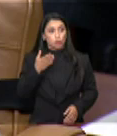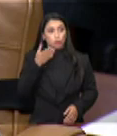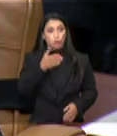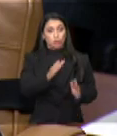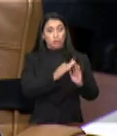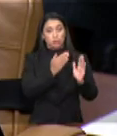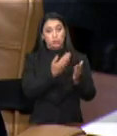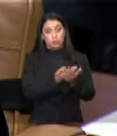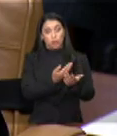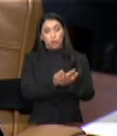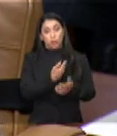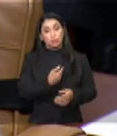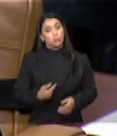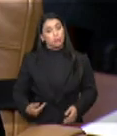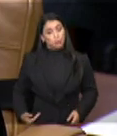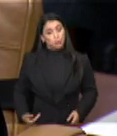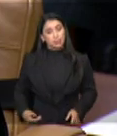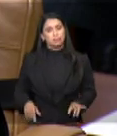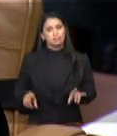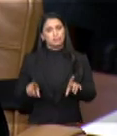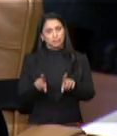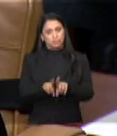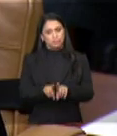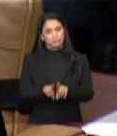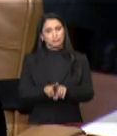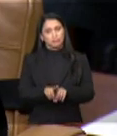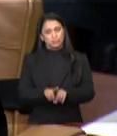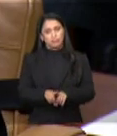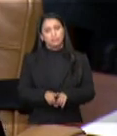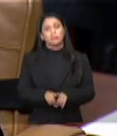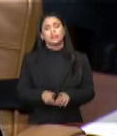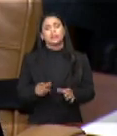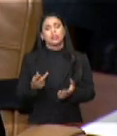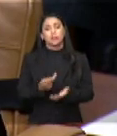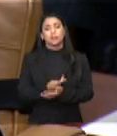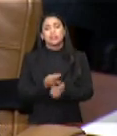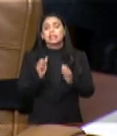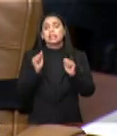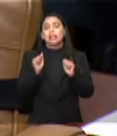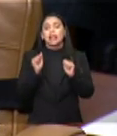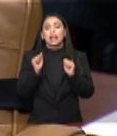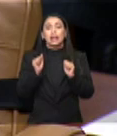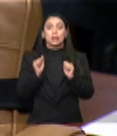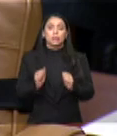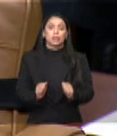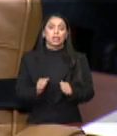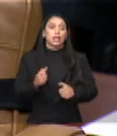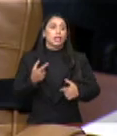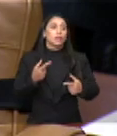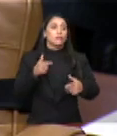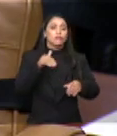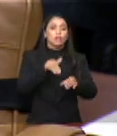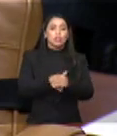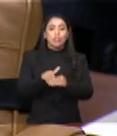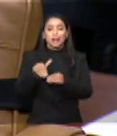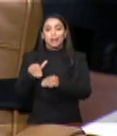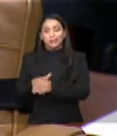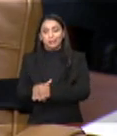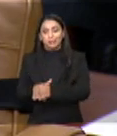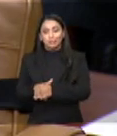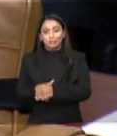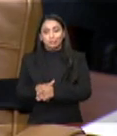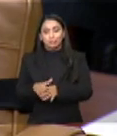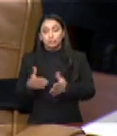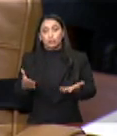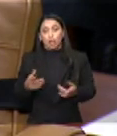tem a ver também com uma possibilidade de acesso ao poder político democrático. Porque